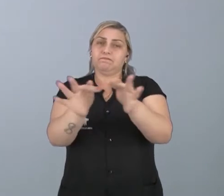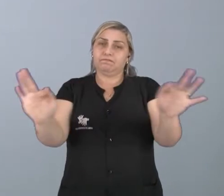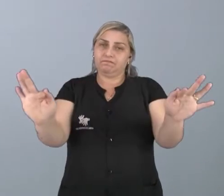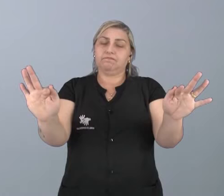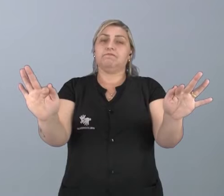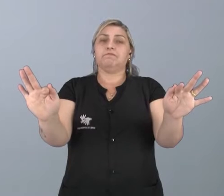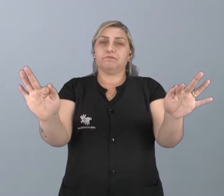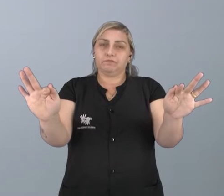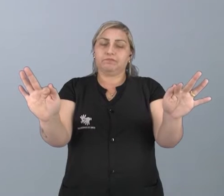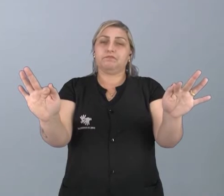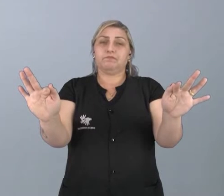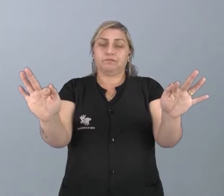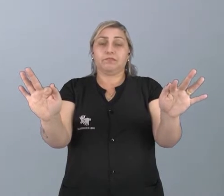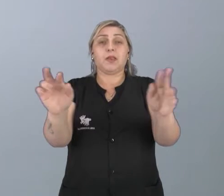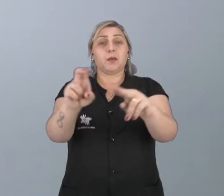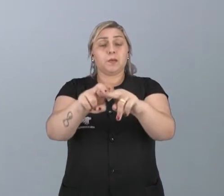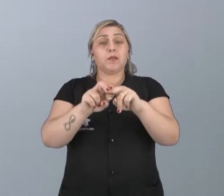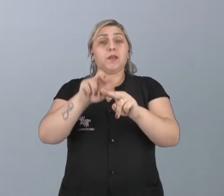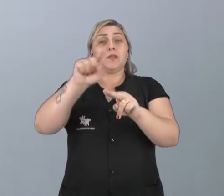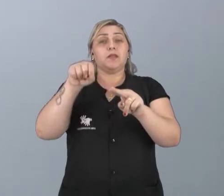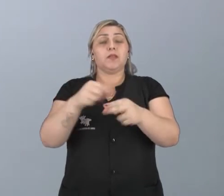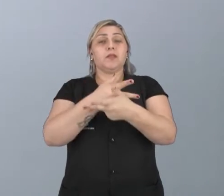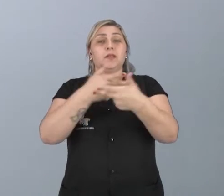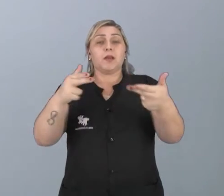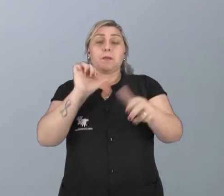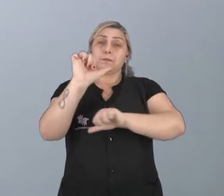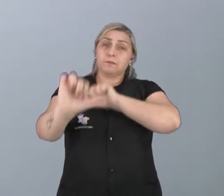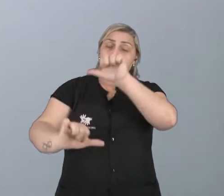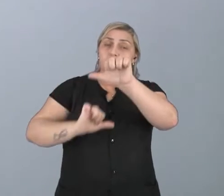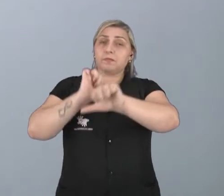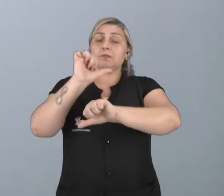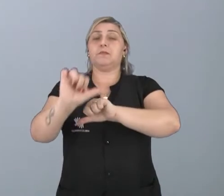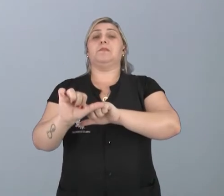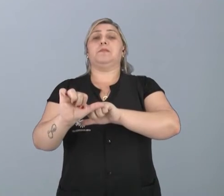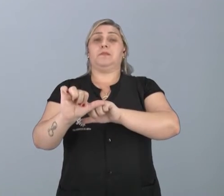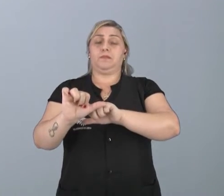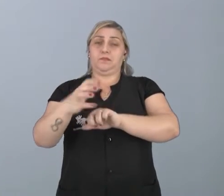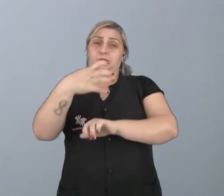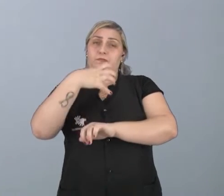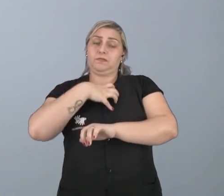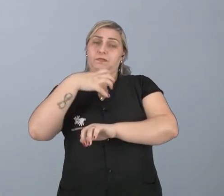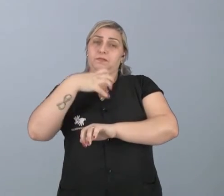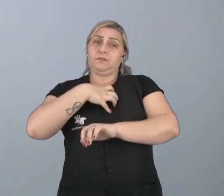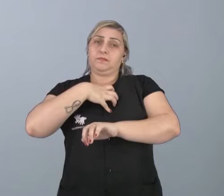mesma frase, porém os sinais de pontuação, ele modificou a entonação aí,